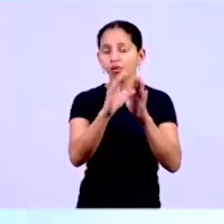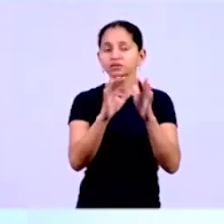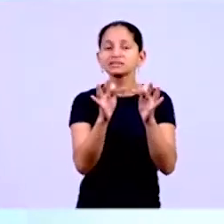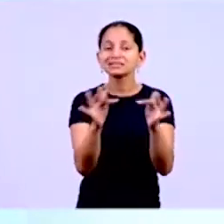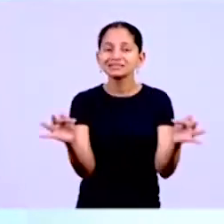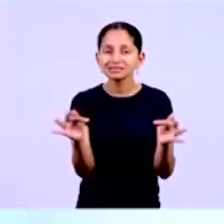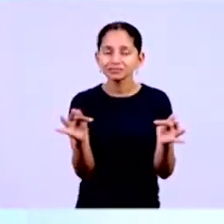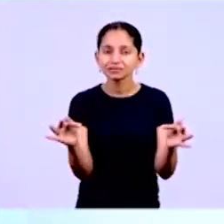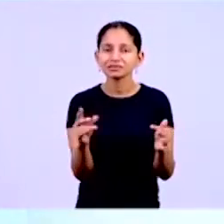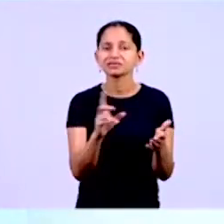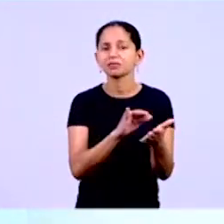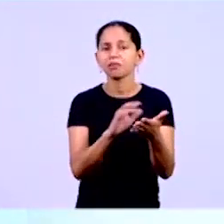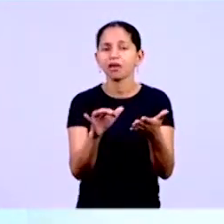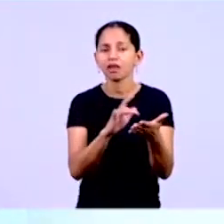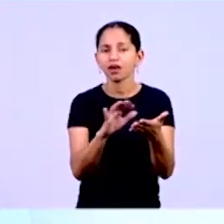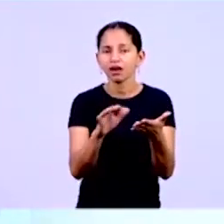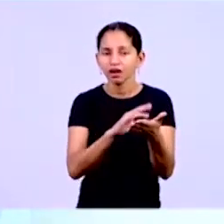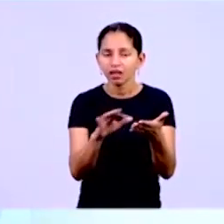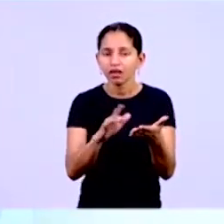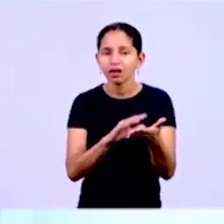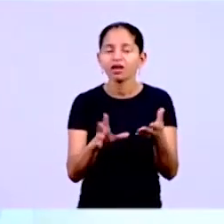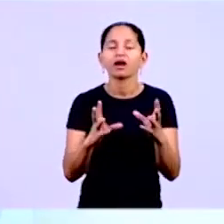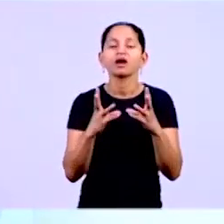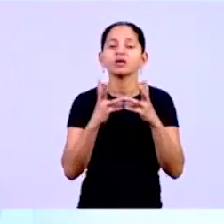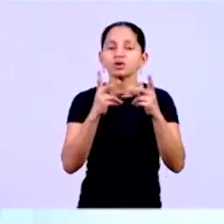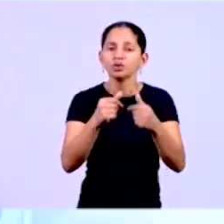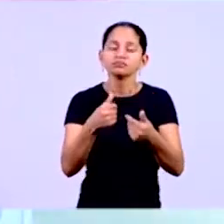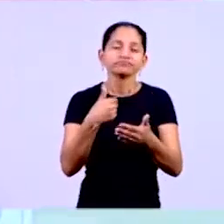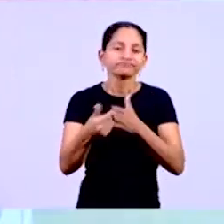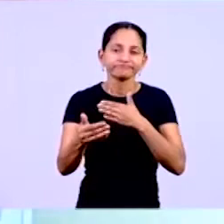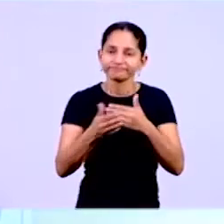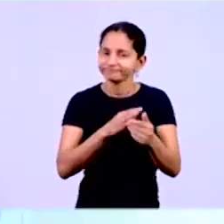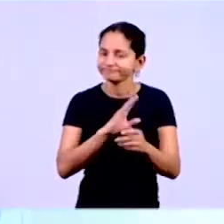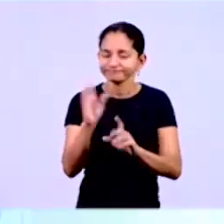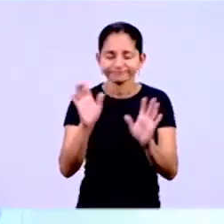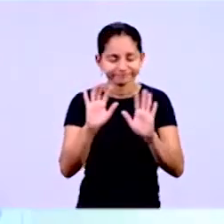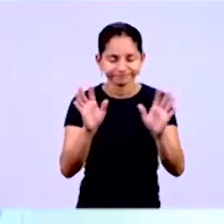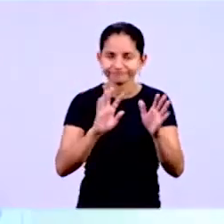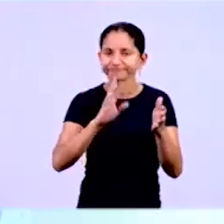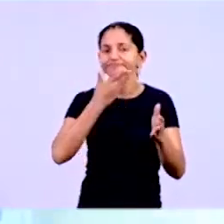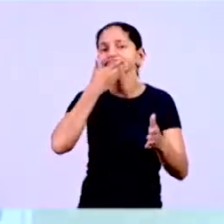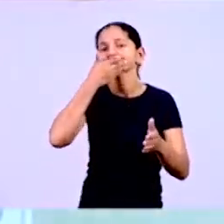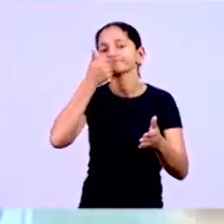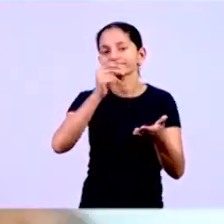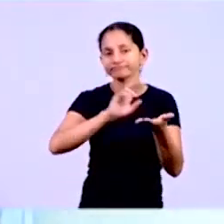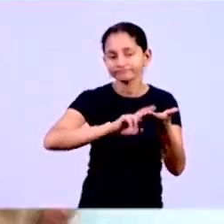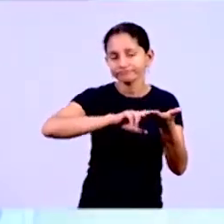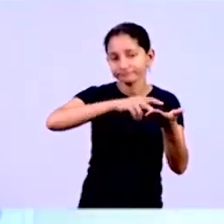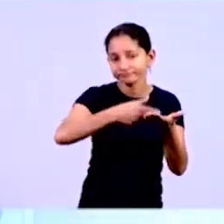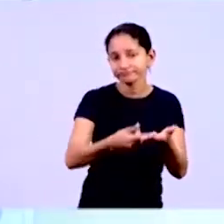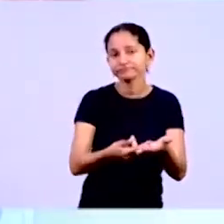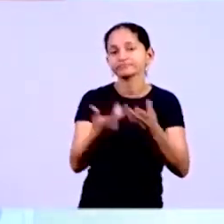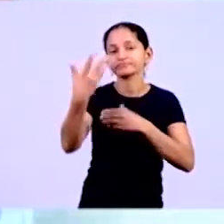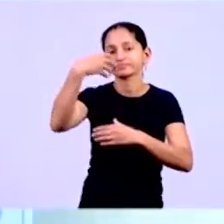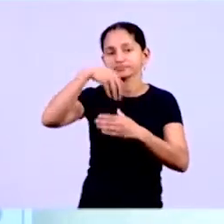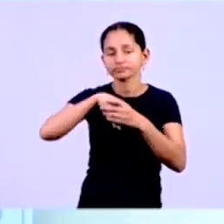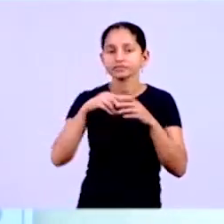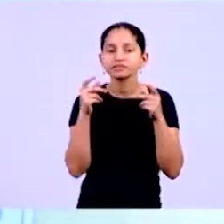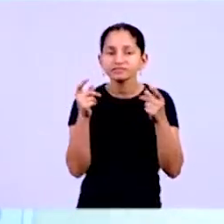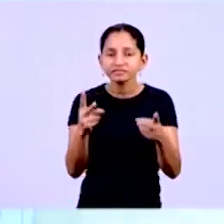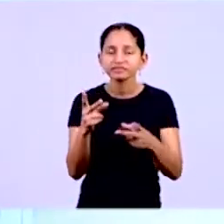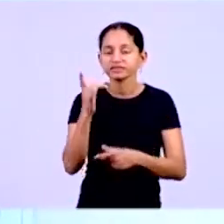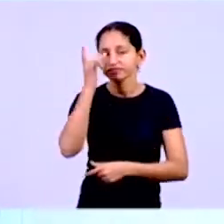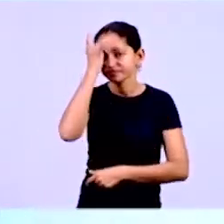ler. Você digitar todo aquele número, toda aquela informação, você passa o código barra e ele transforma aquele código em uma informação que o